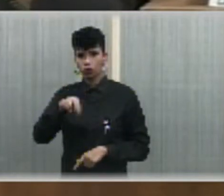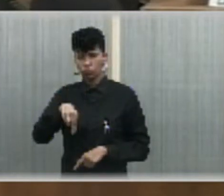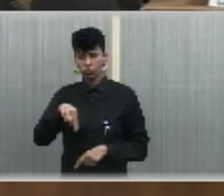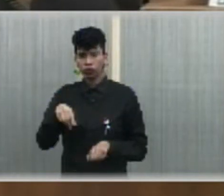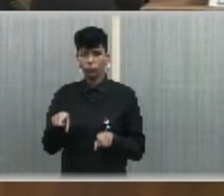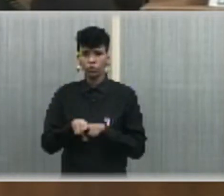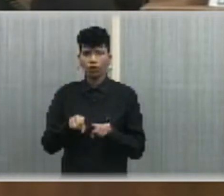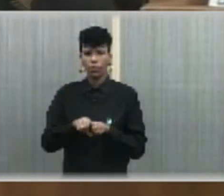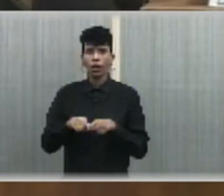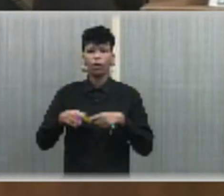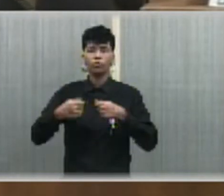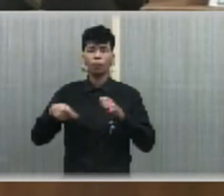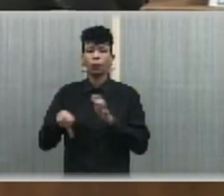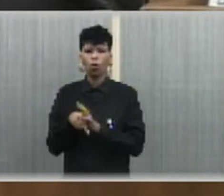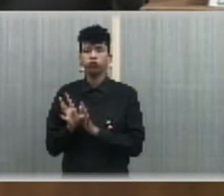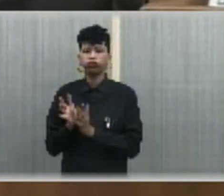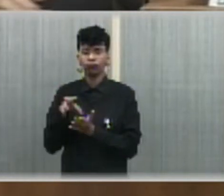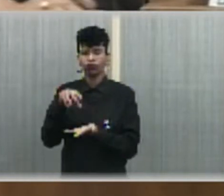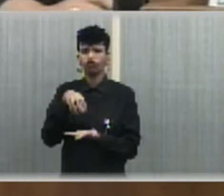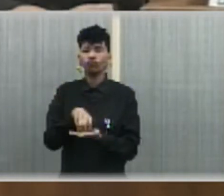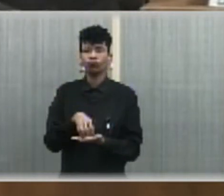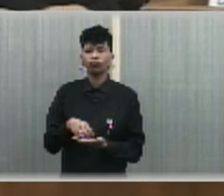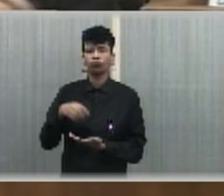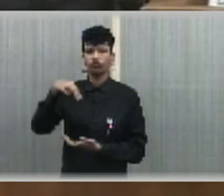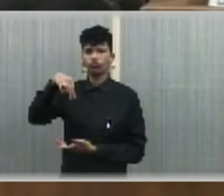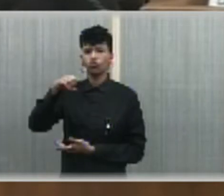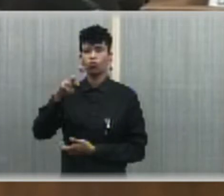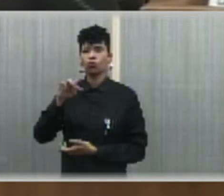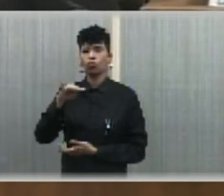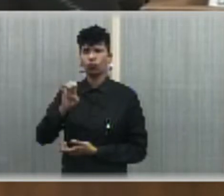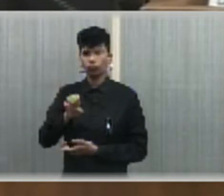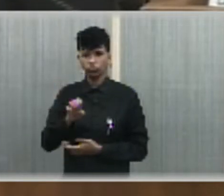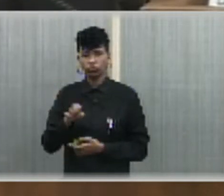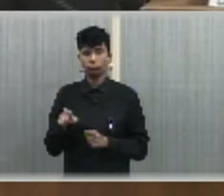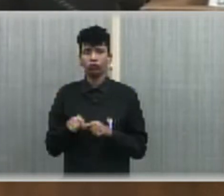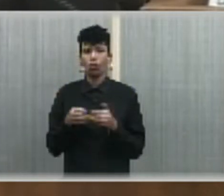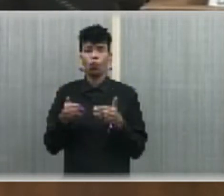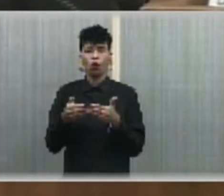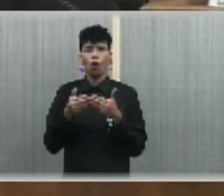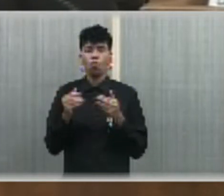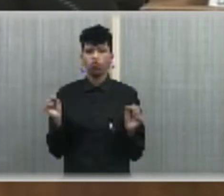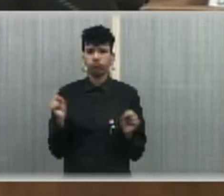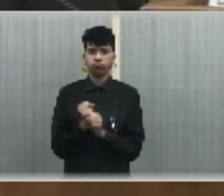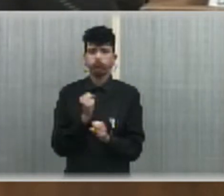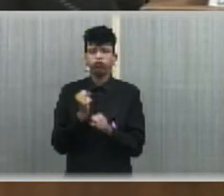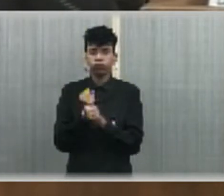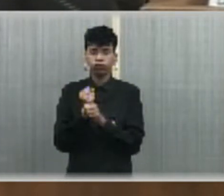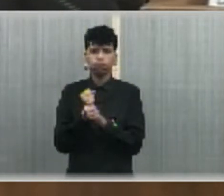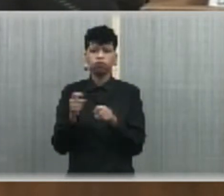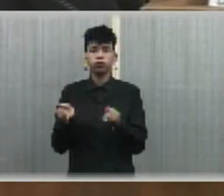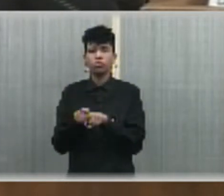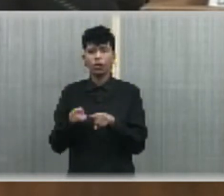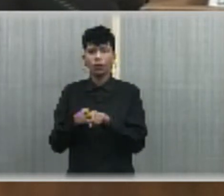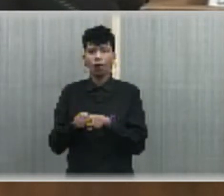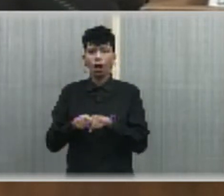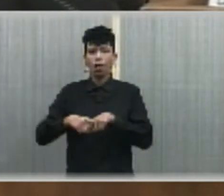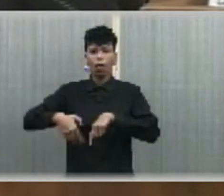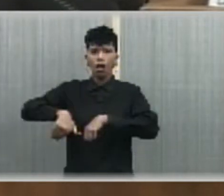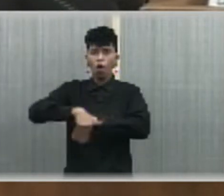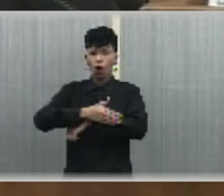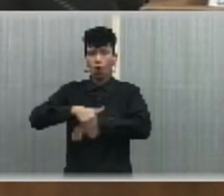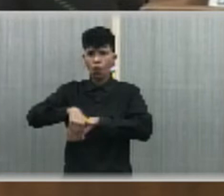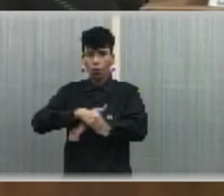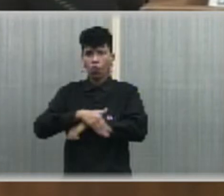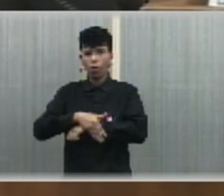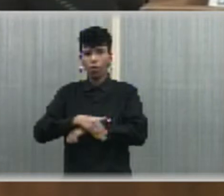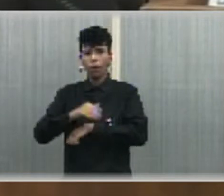Superintendência de Ação Descentralizadas, Norte, solicitando obras de drenagem e recuperação da rua Cirurgião